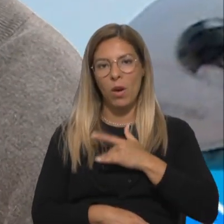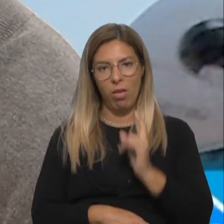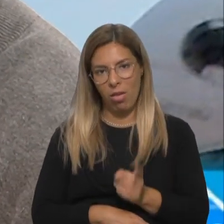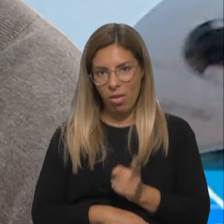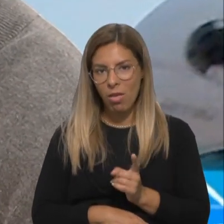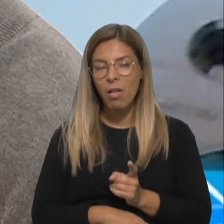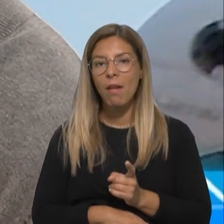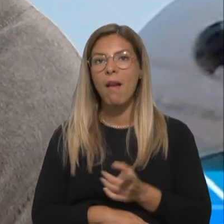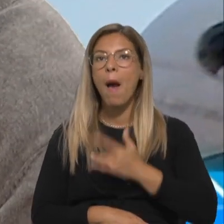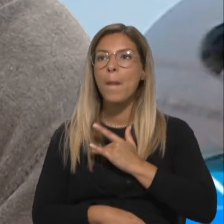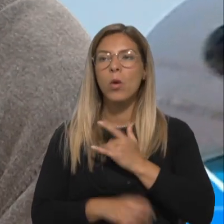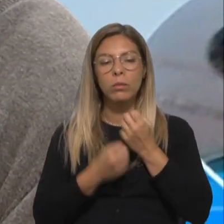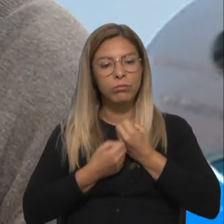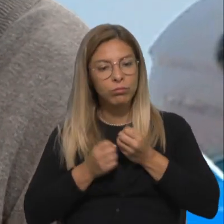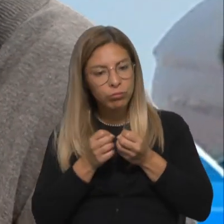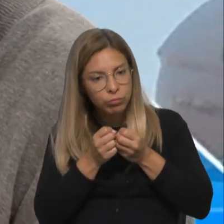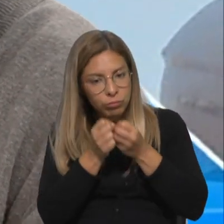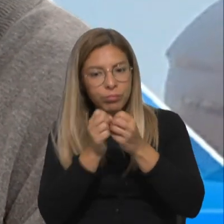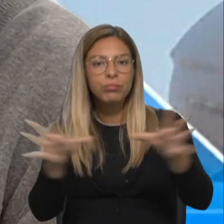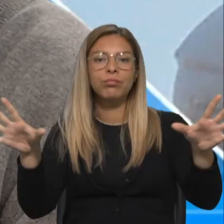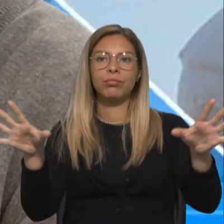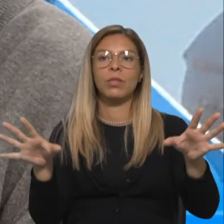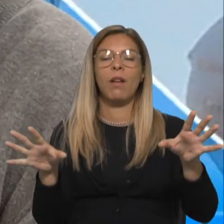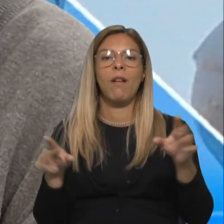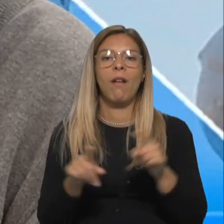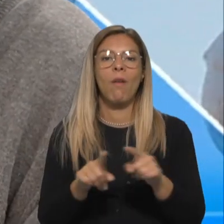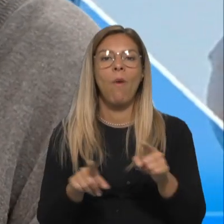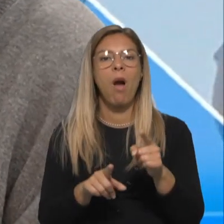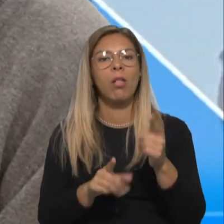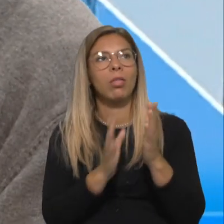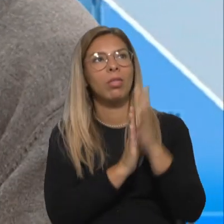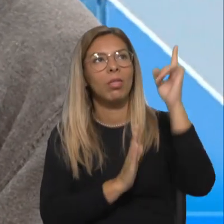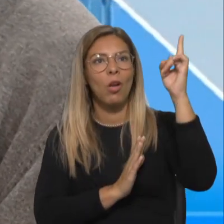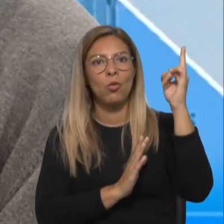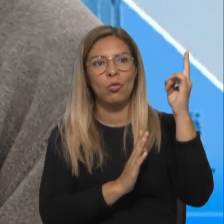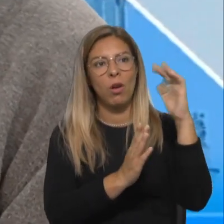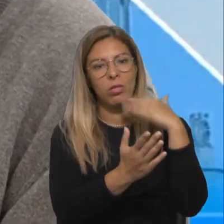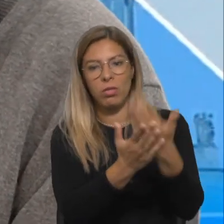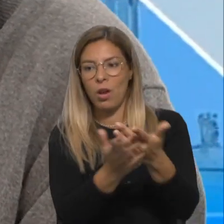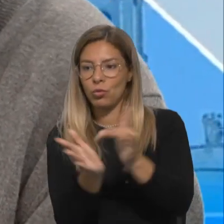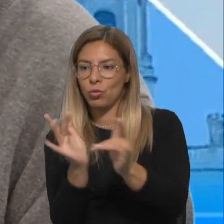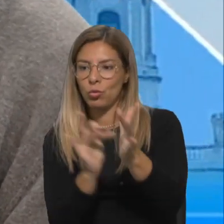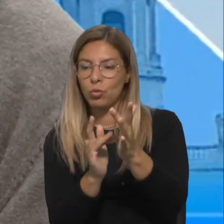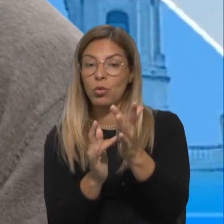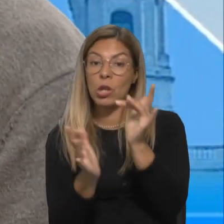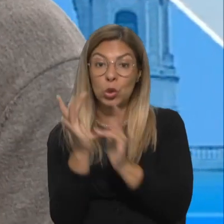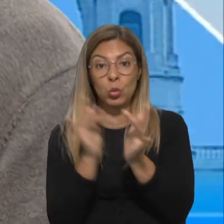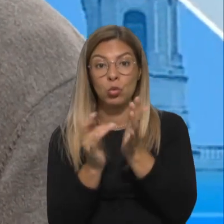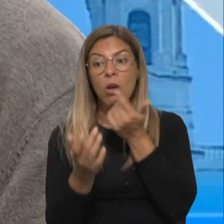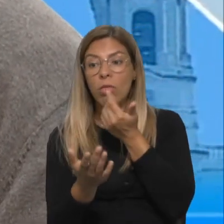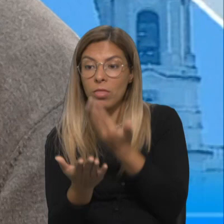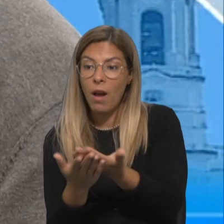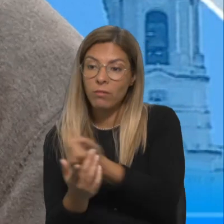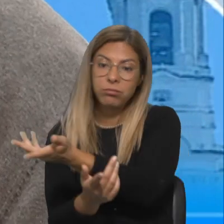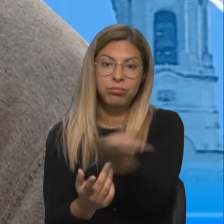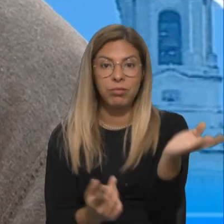é um amor que se expande, do amor de Deus Pai para Jesus e de Jesus para o Pai, e que esta comunhão é o Espírito